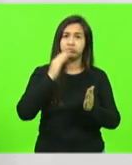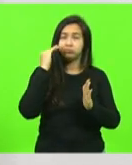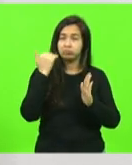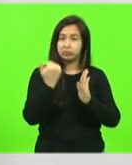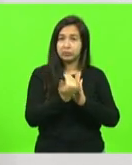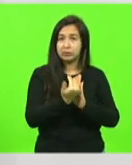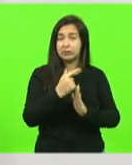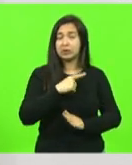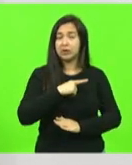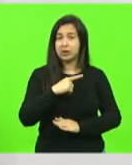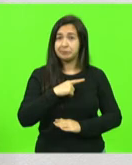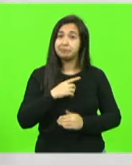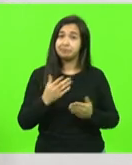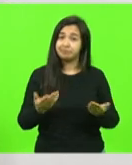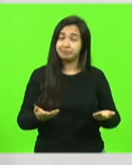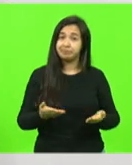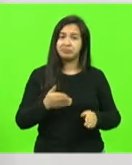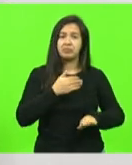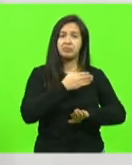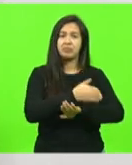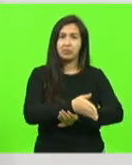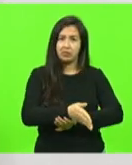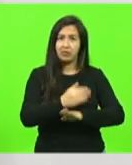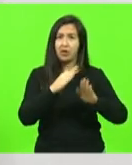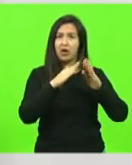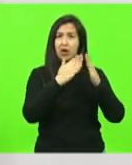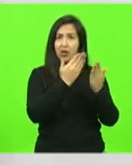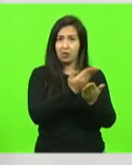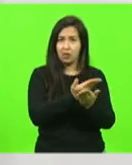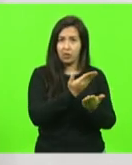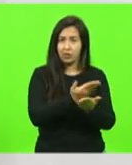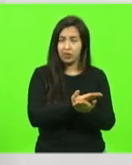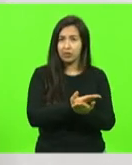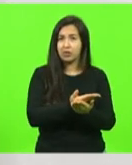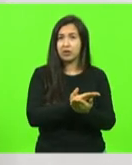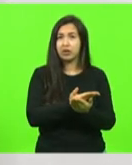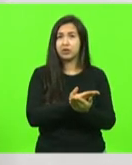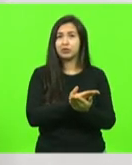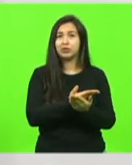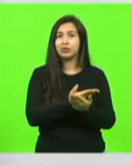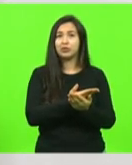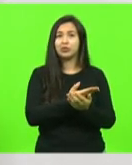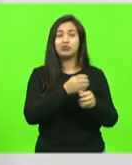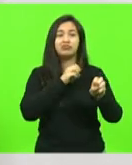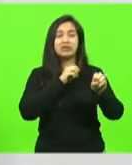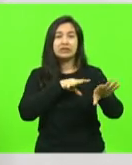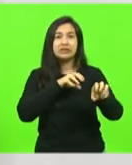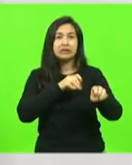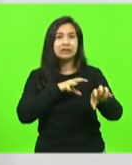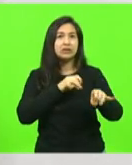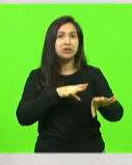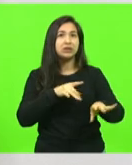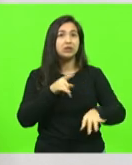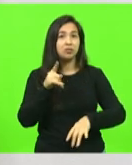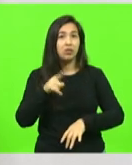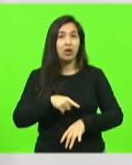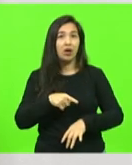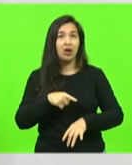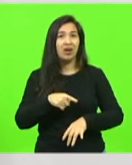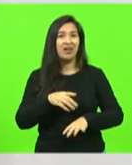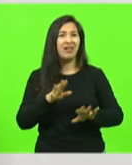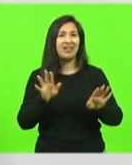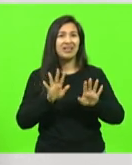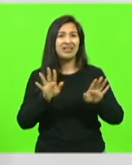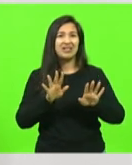que vai à sala de aula para transmitir conhecimento, não para fazer